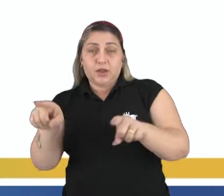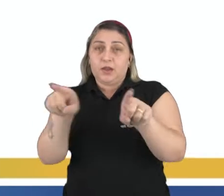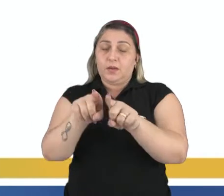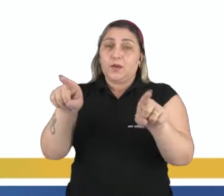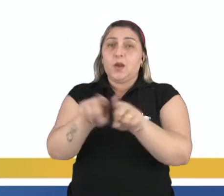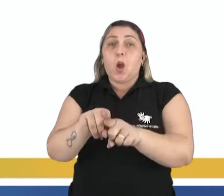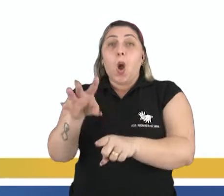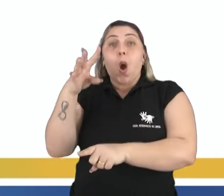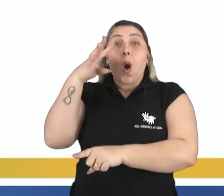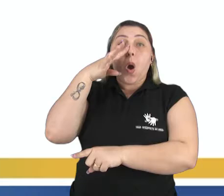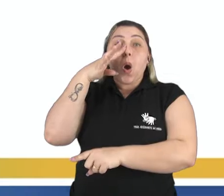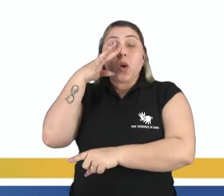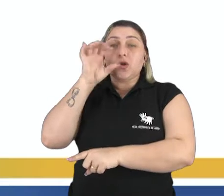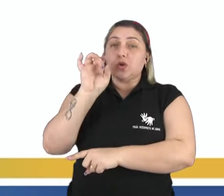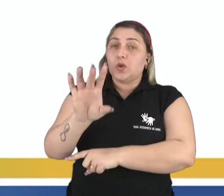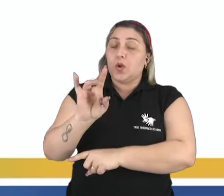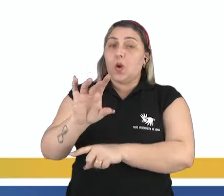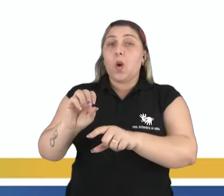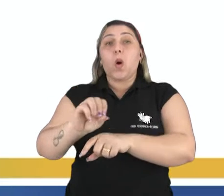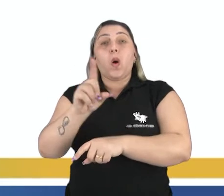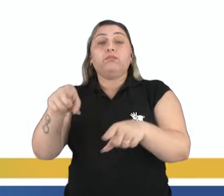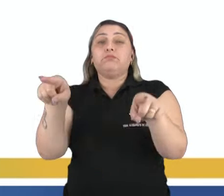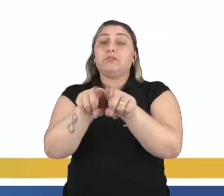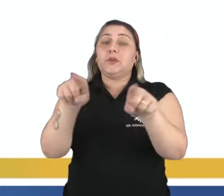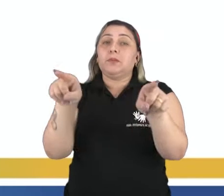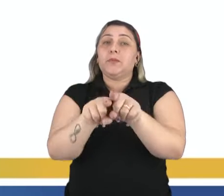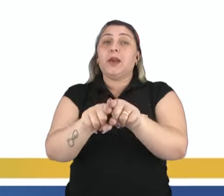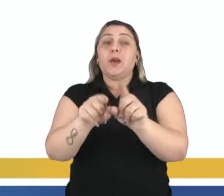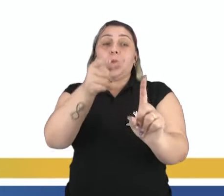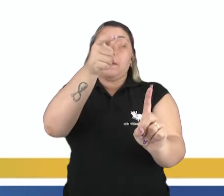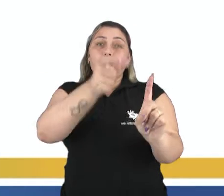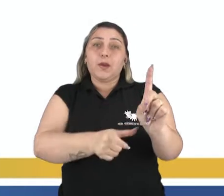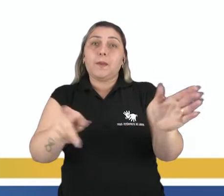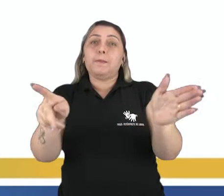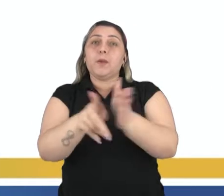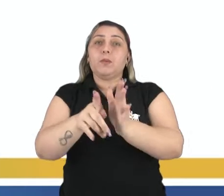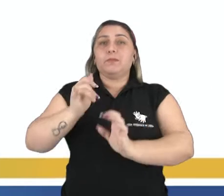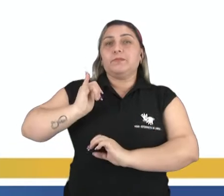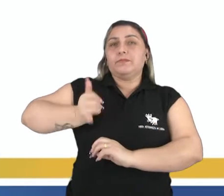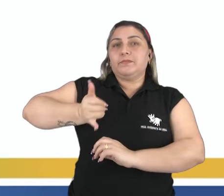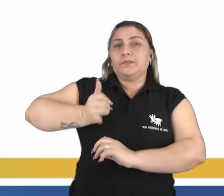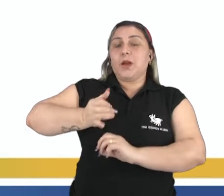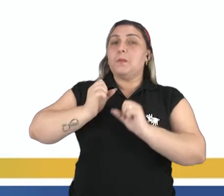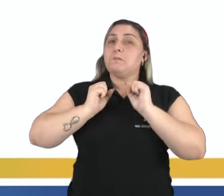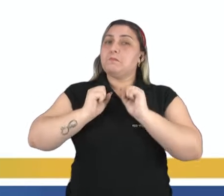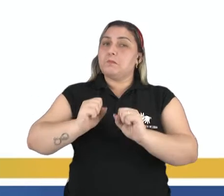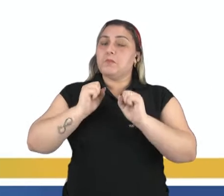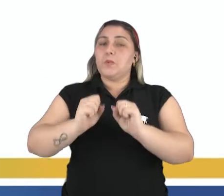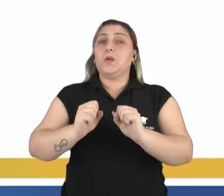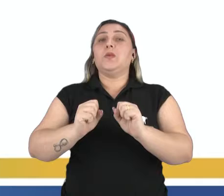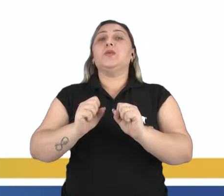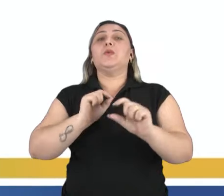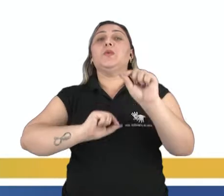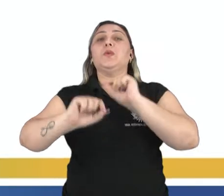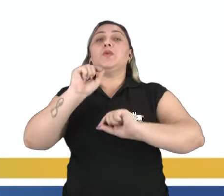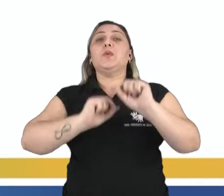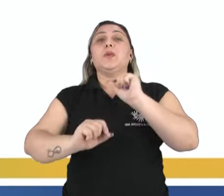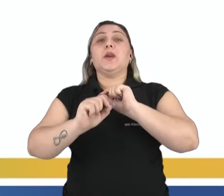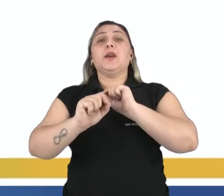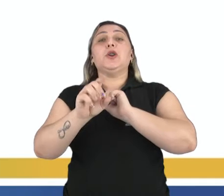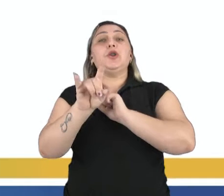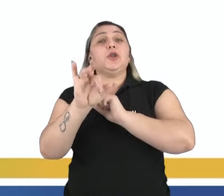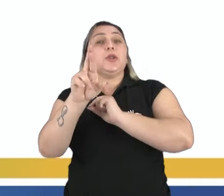também observador, ou ele pode ser um personagem da narrativa, que pode conter um discurso